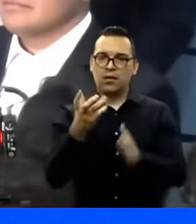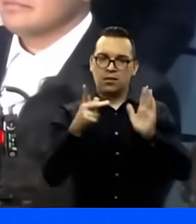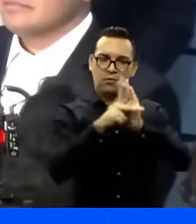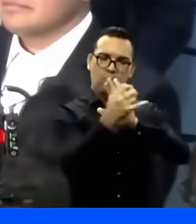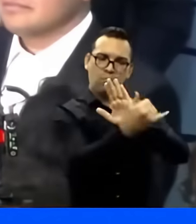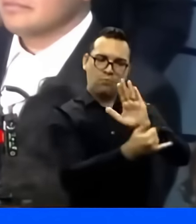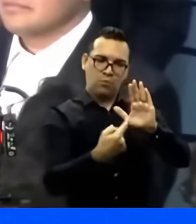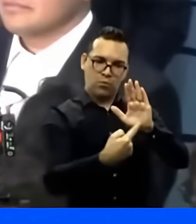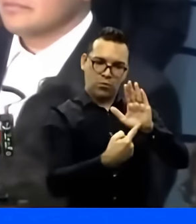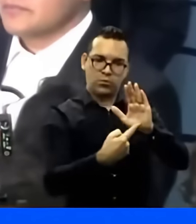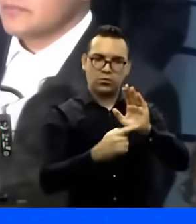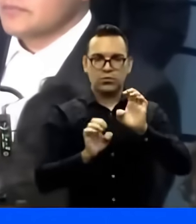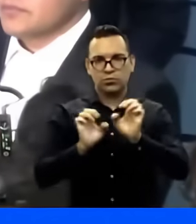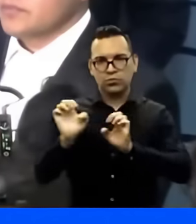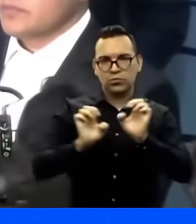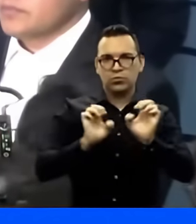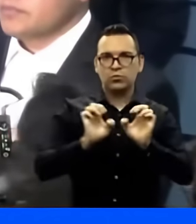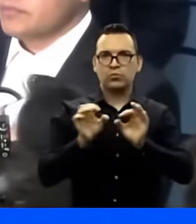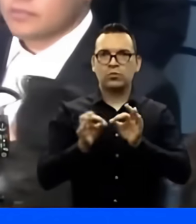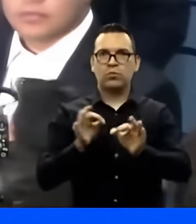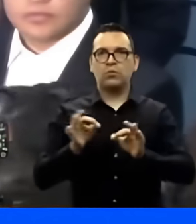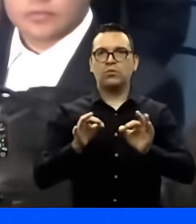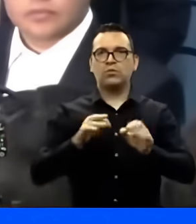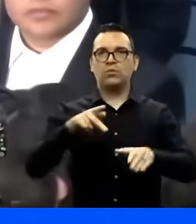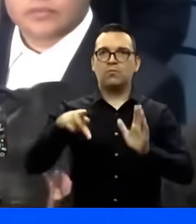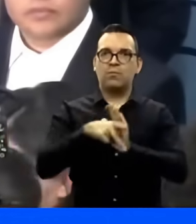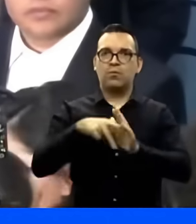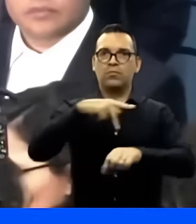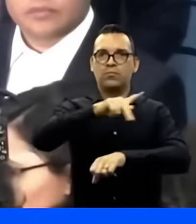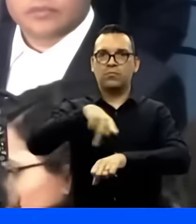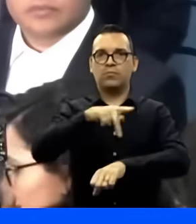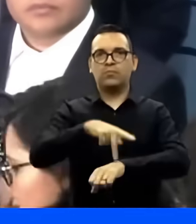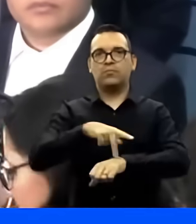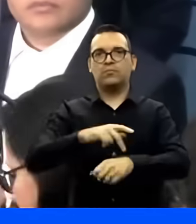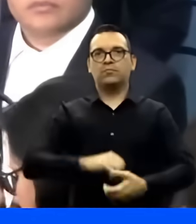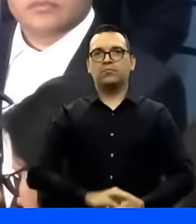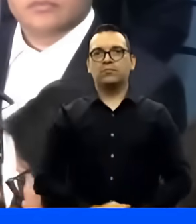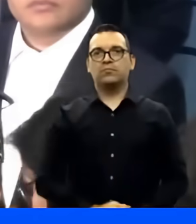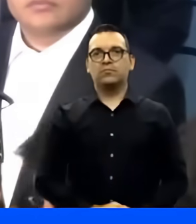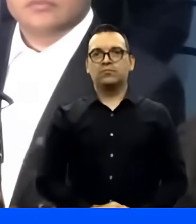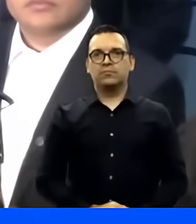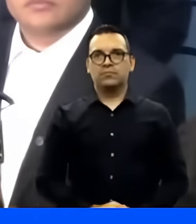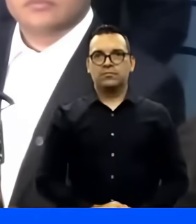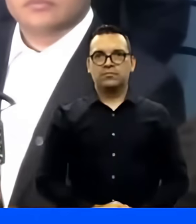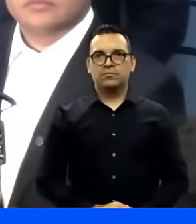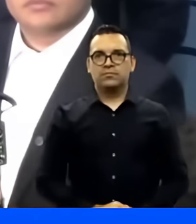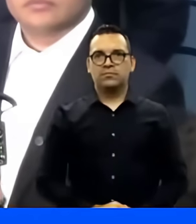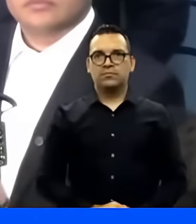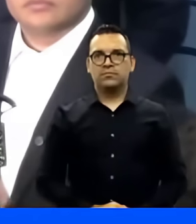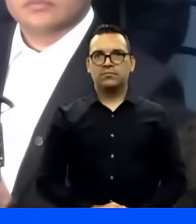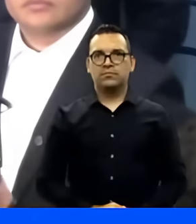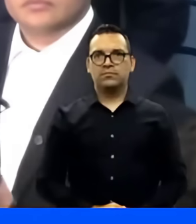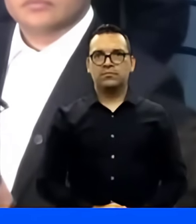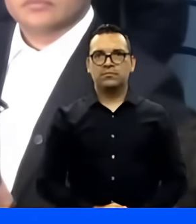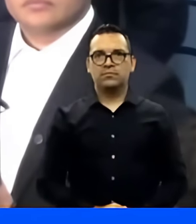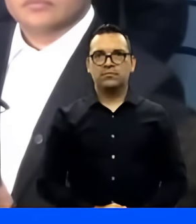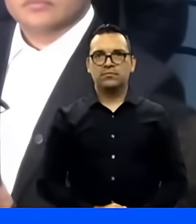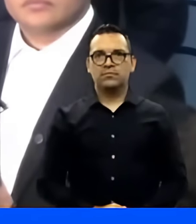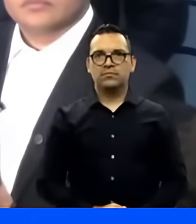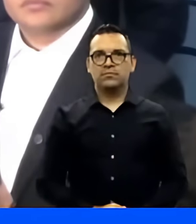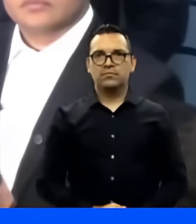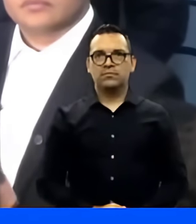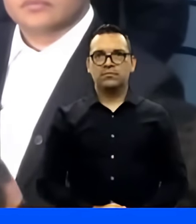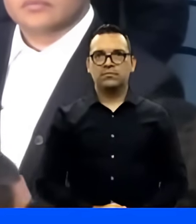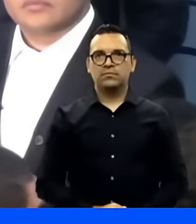projetos estruturantes de país. Ministro, além da diretriz da secretária prevê em 2029 que a